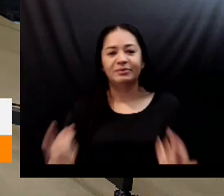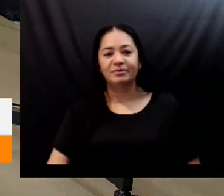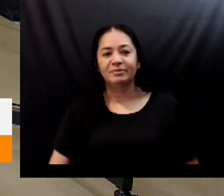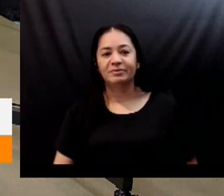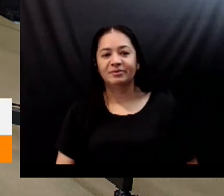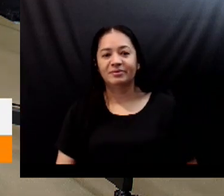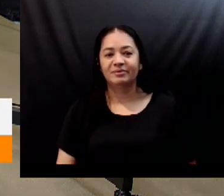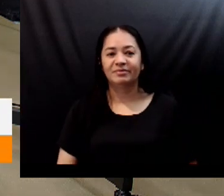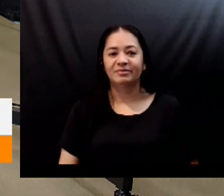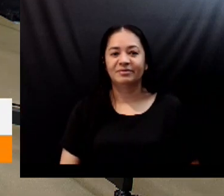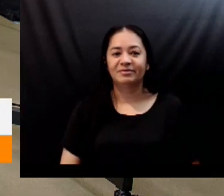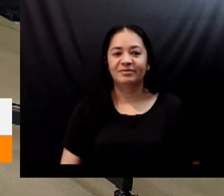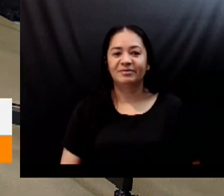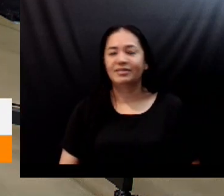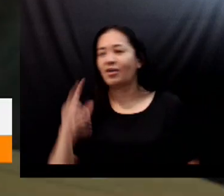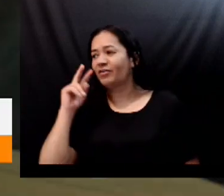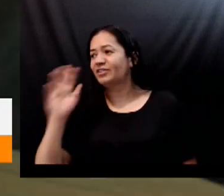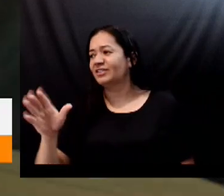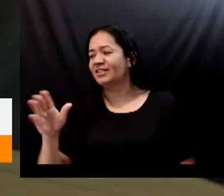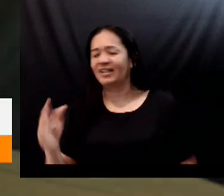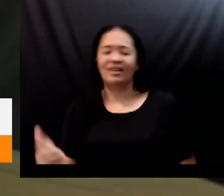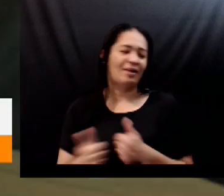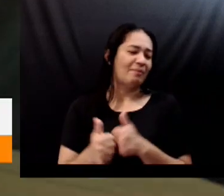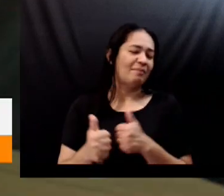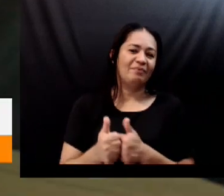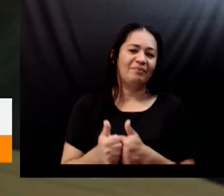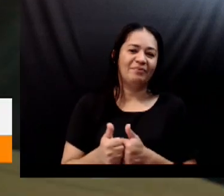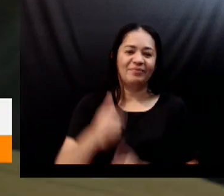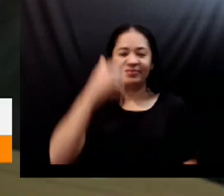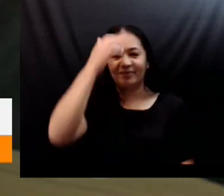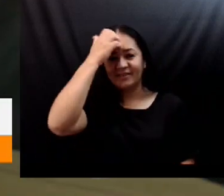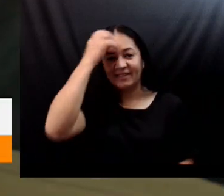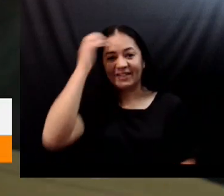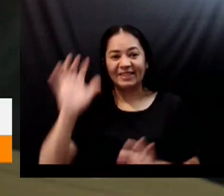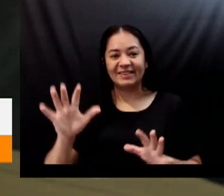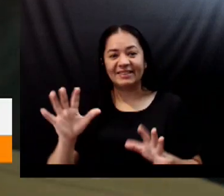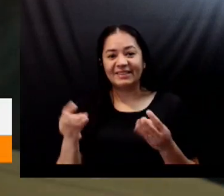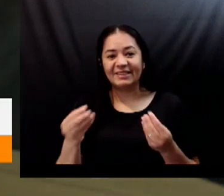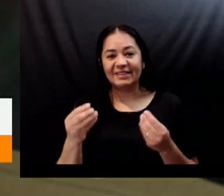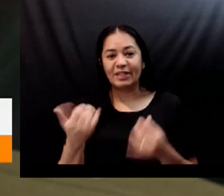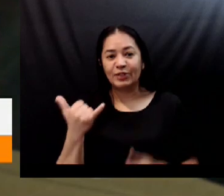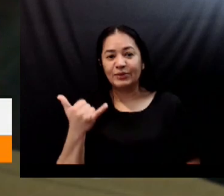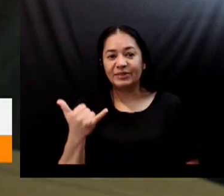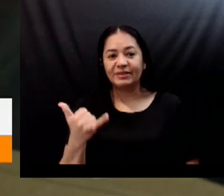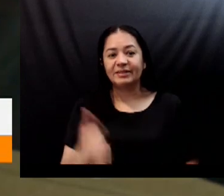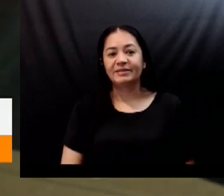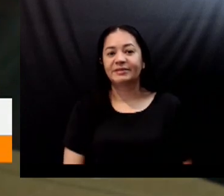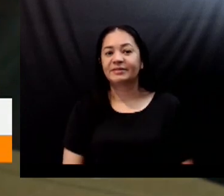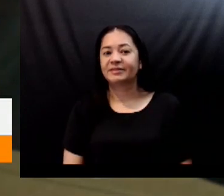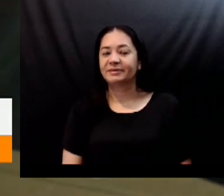quando eu vejo tá do lado. Esse negócio do aparelho celular é algo assim que a